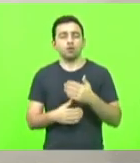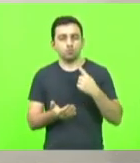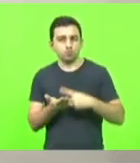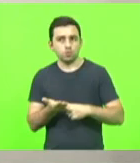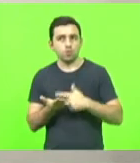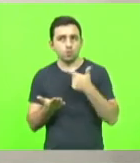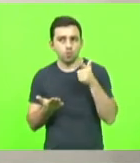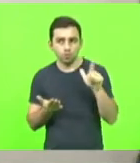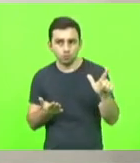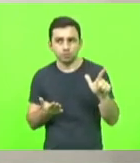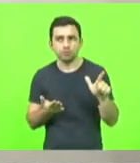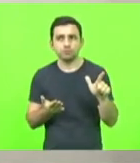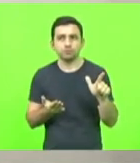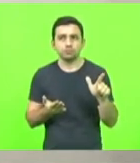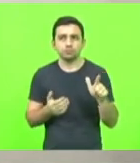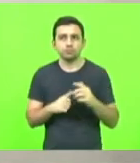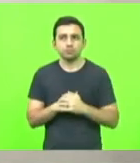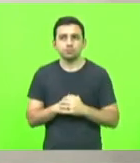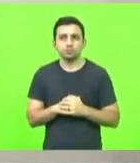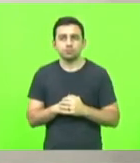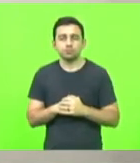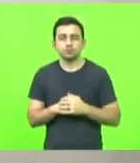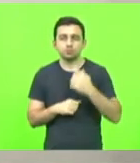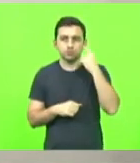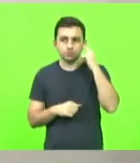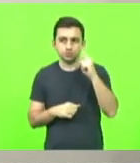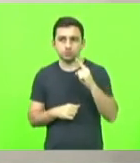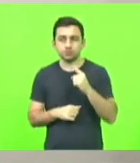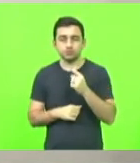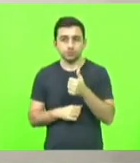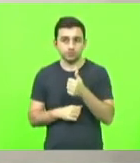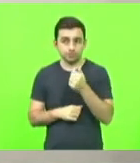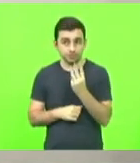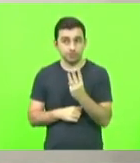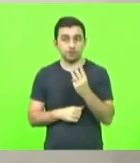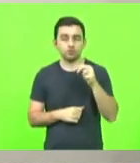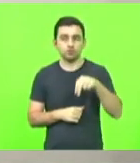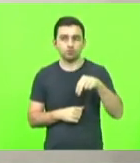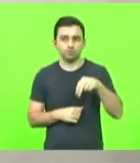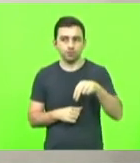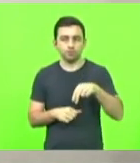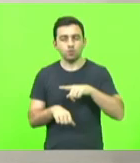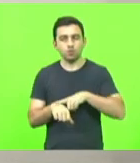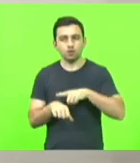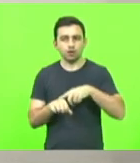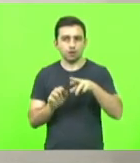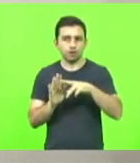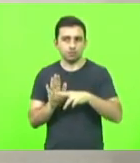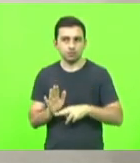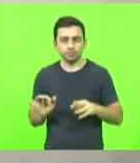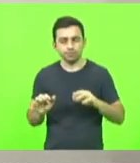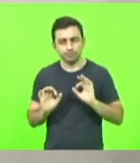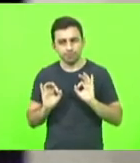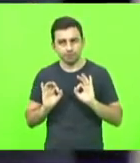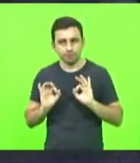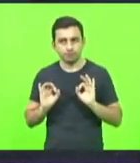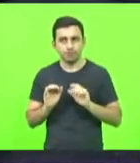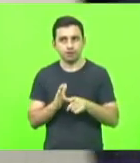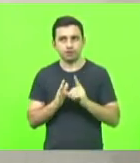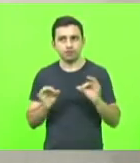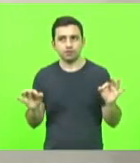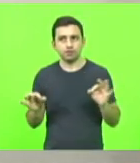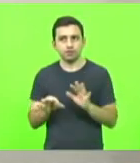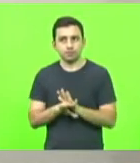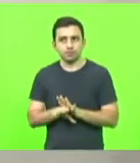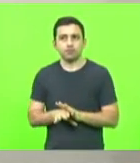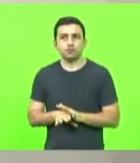outra sessão ordinária para o dia 3 de novembro, no horário regimental. Nada mais havendo, e antes de encerrar a